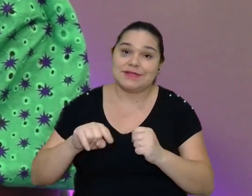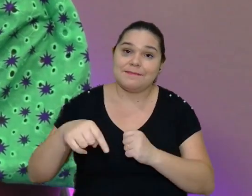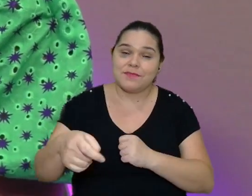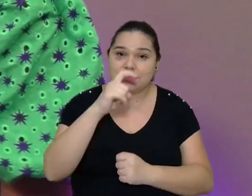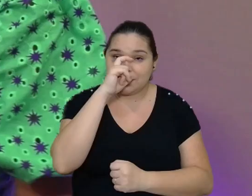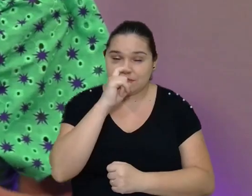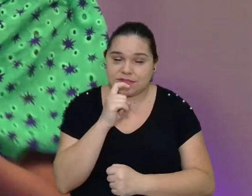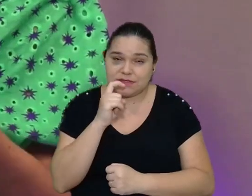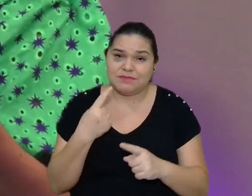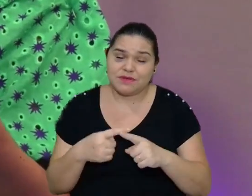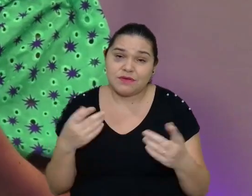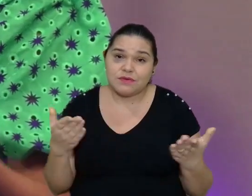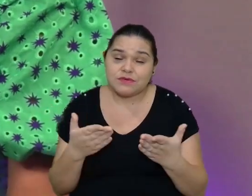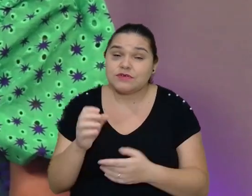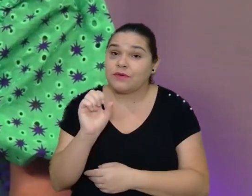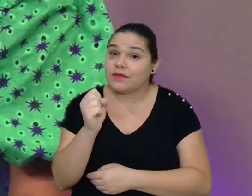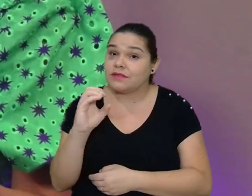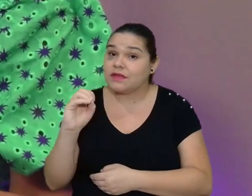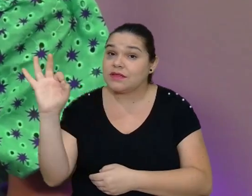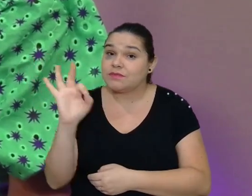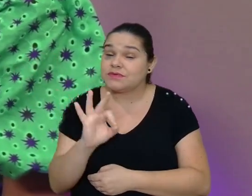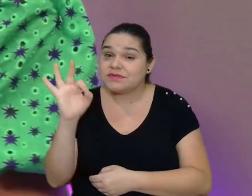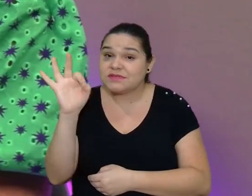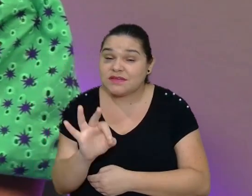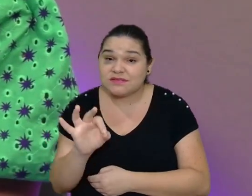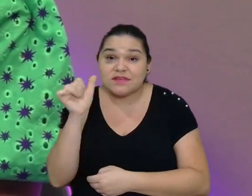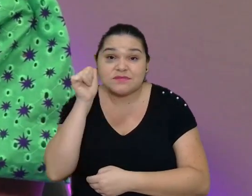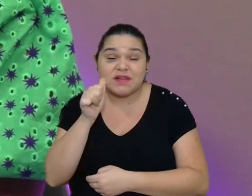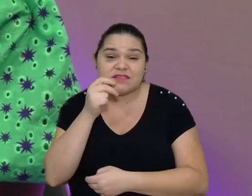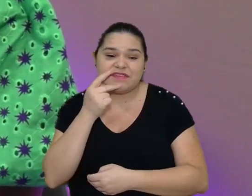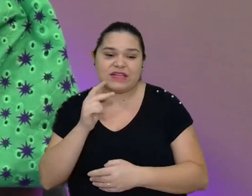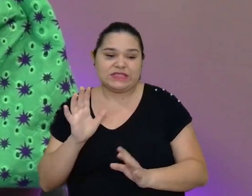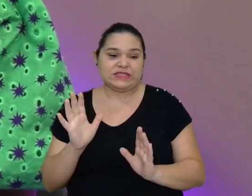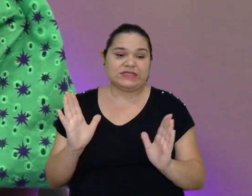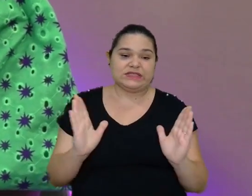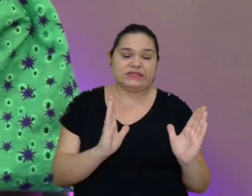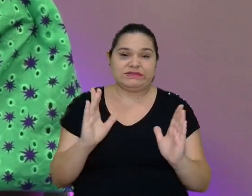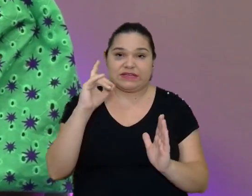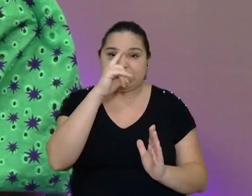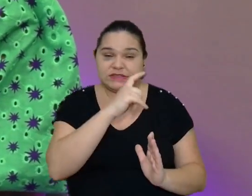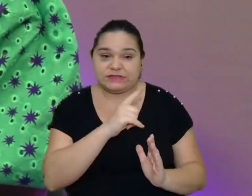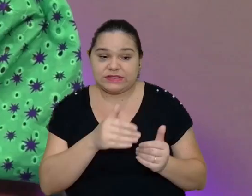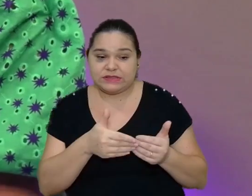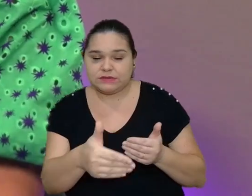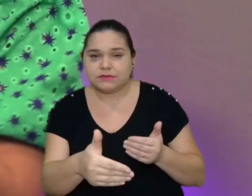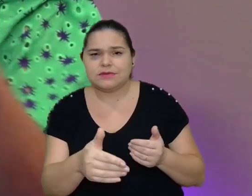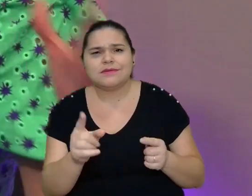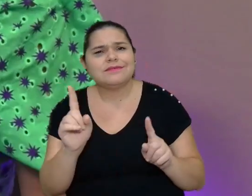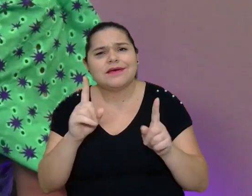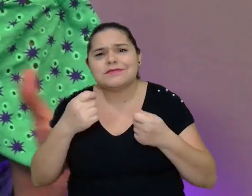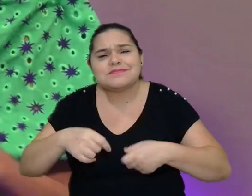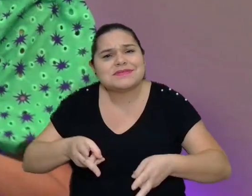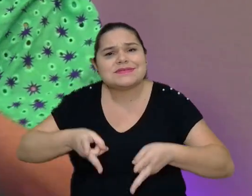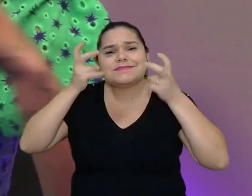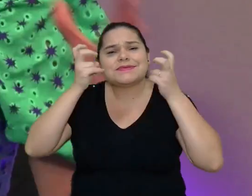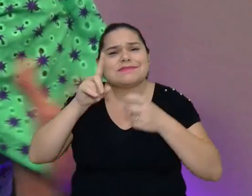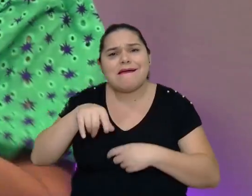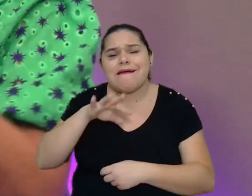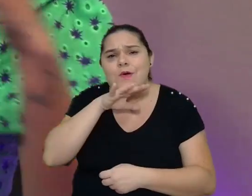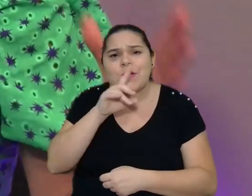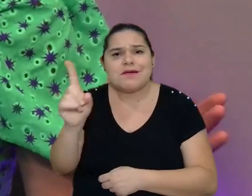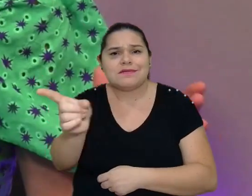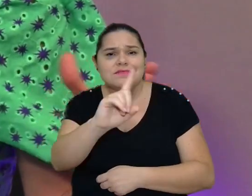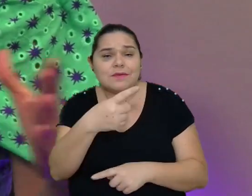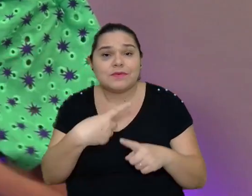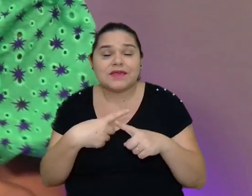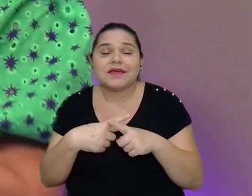das mulheres afirmam, tem uma percepção negativa dessa fase da vida. Sim. Isso é muito ruim, porque não é para ter. E está muito relacionado à falta de conhecimento